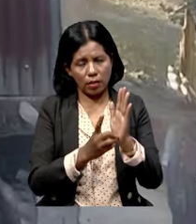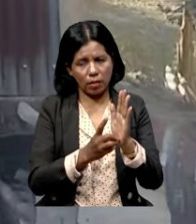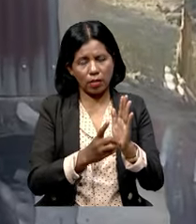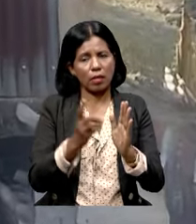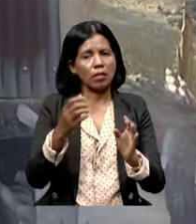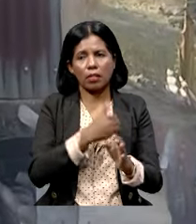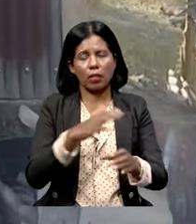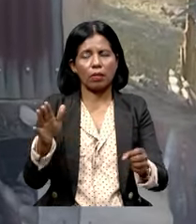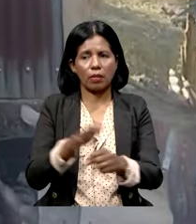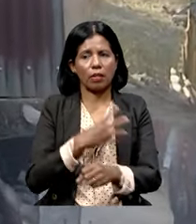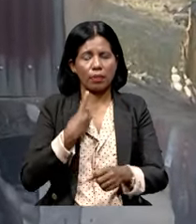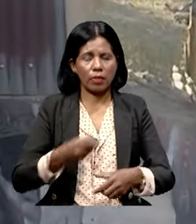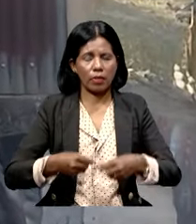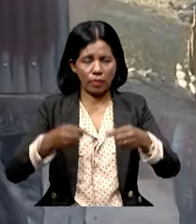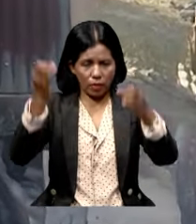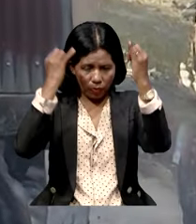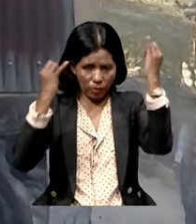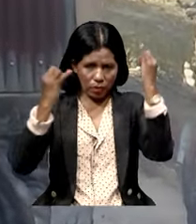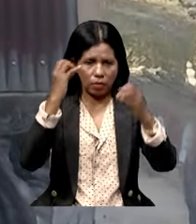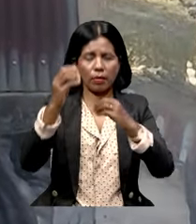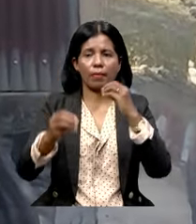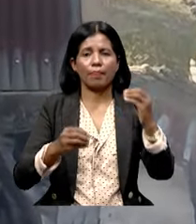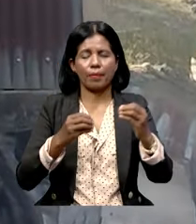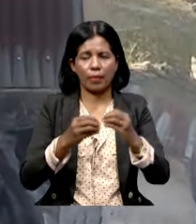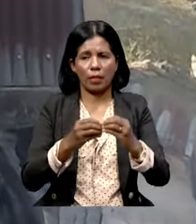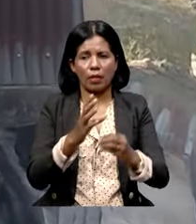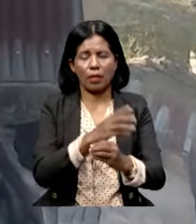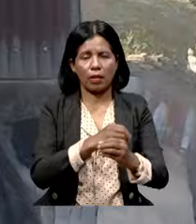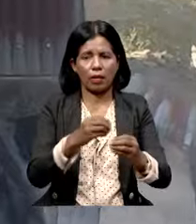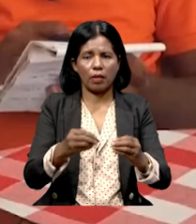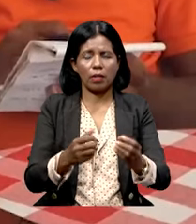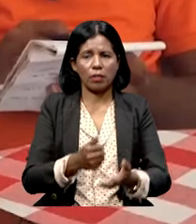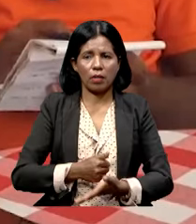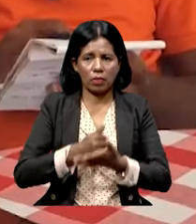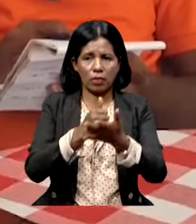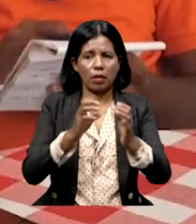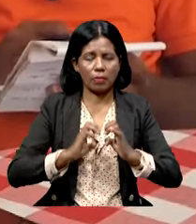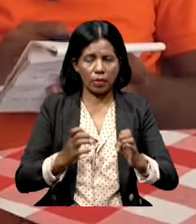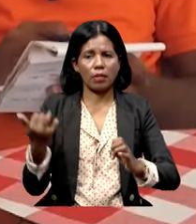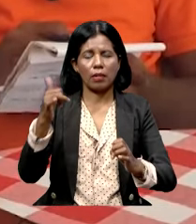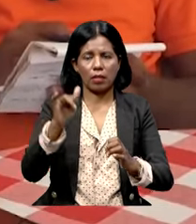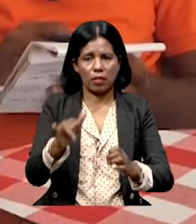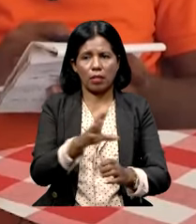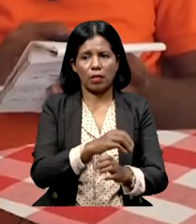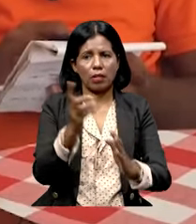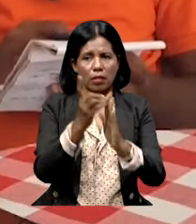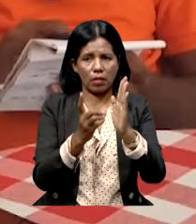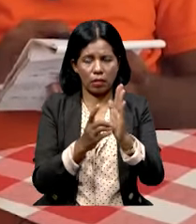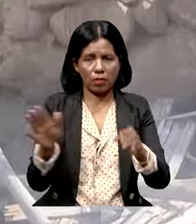pois Ami se fo fala informação, não fo fala apoio, emergência passira no BP, dados